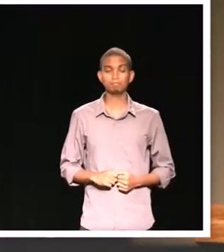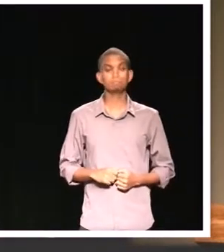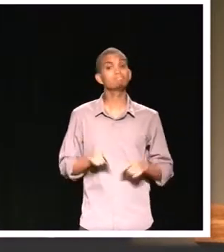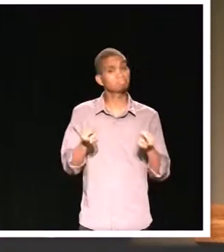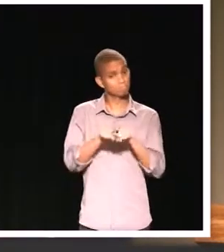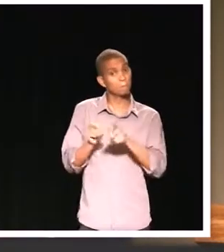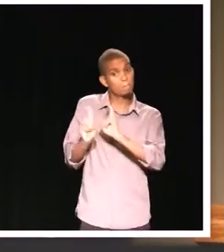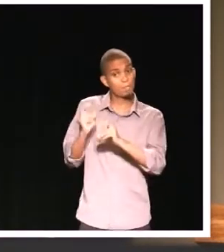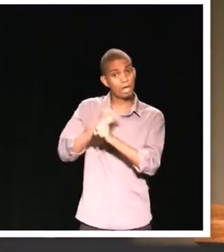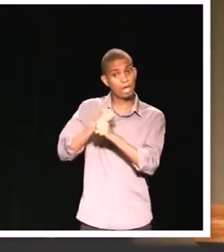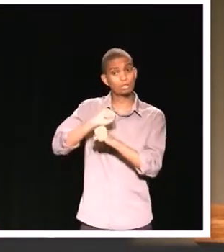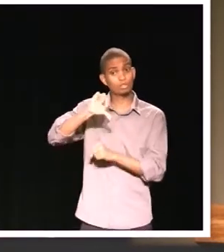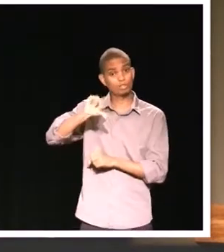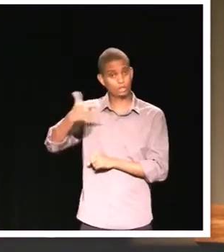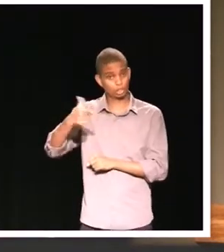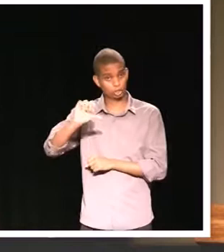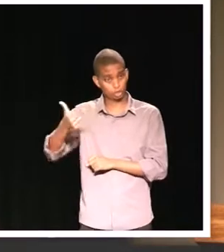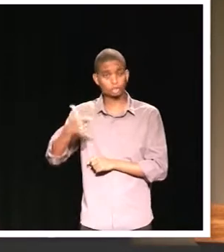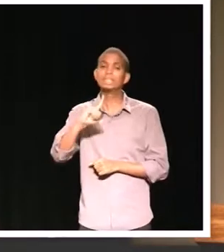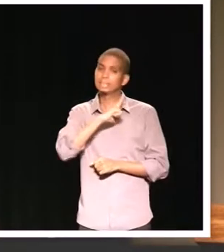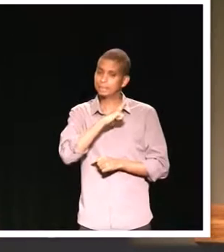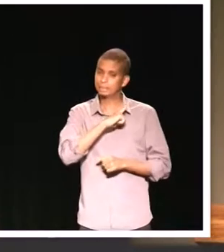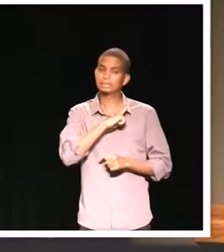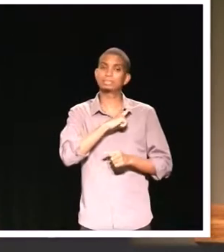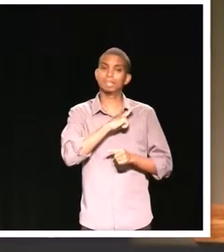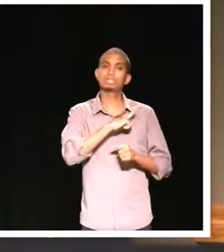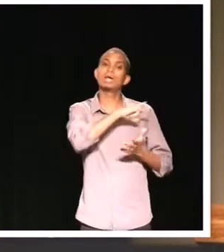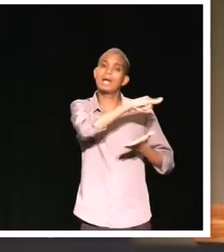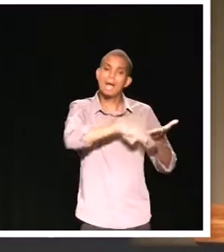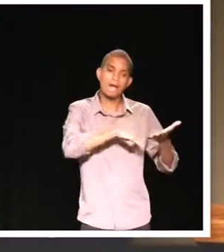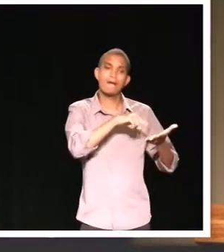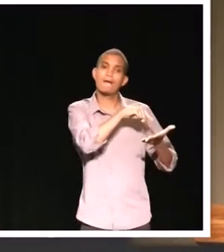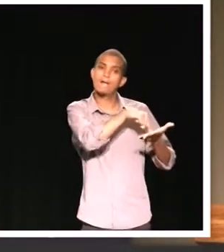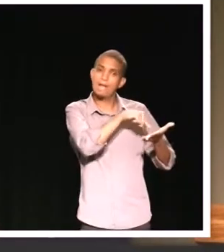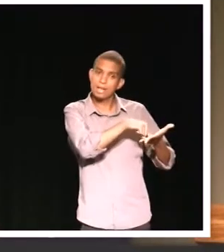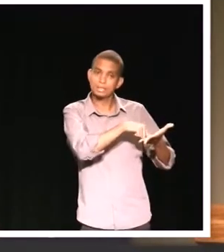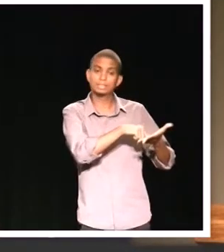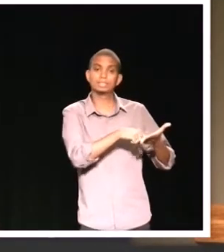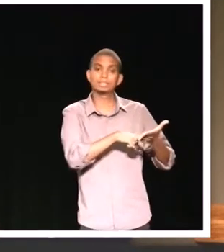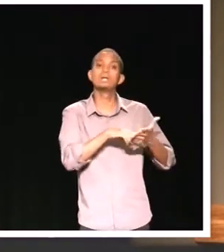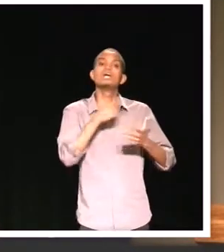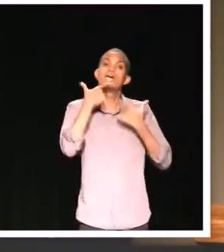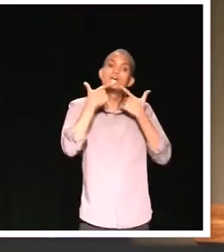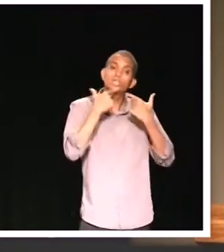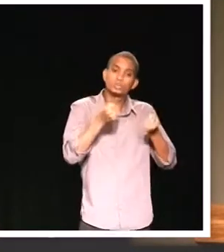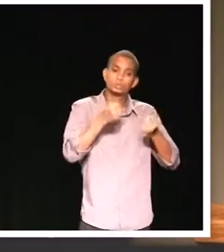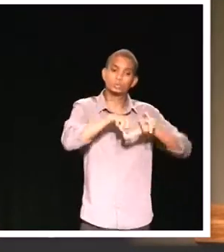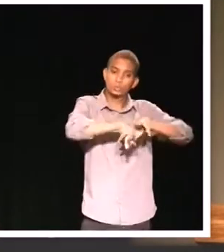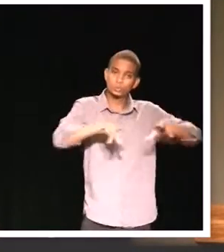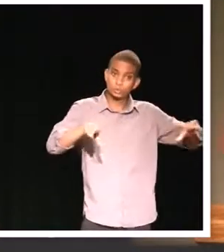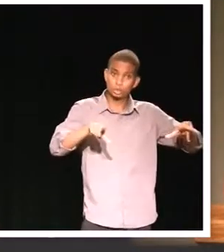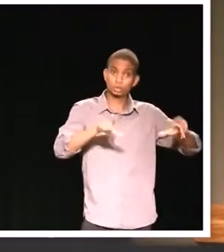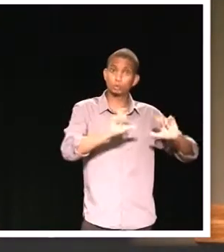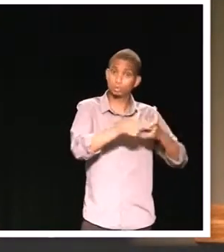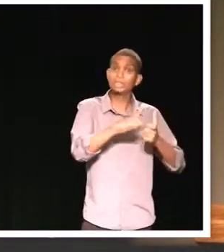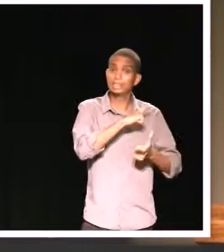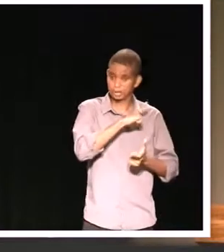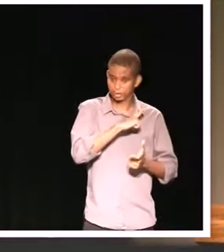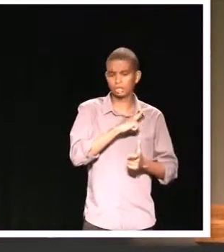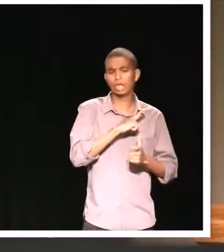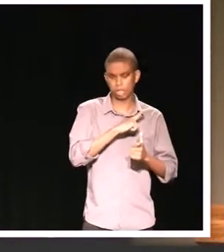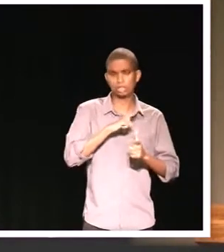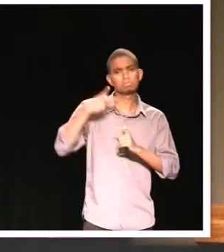Também, em 92, aparece a Carta Europeia das Línguas Regionais e Minoritárias, que rege na